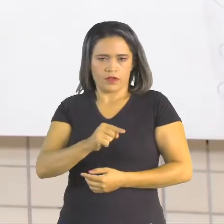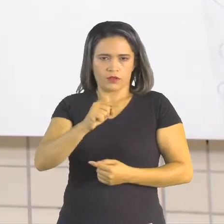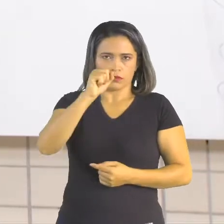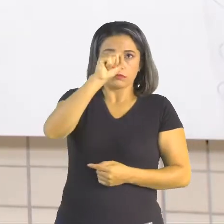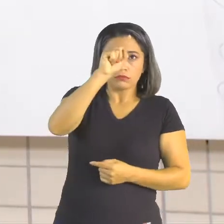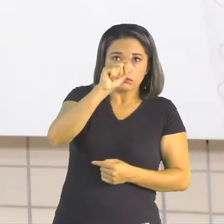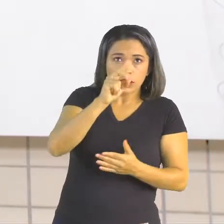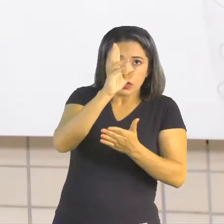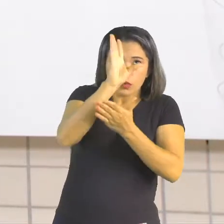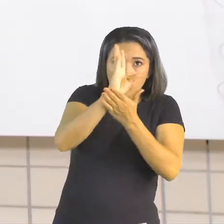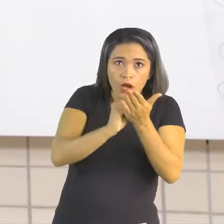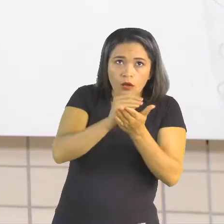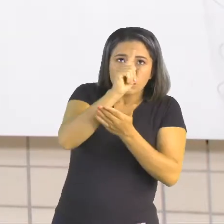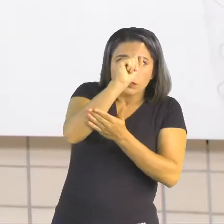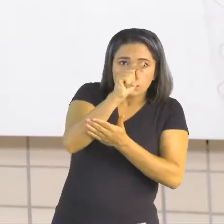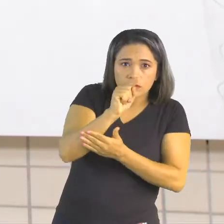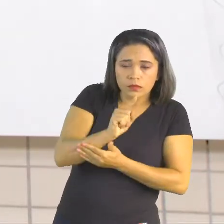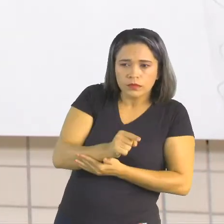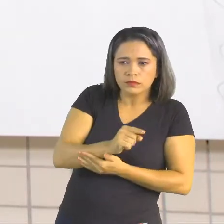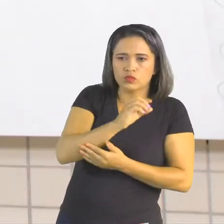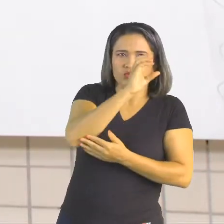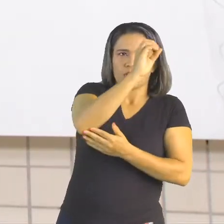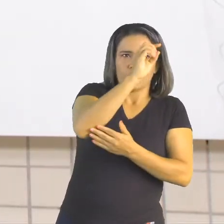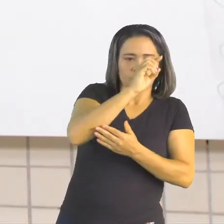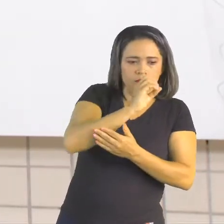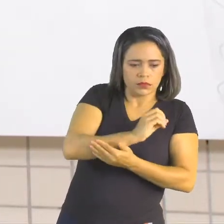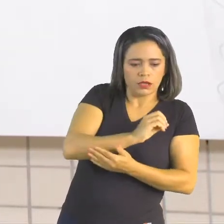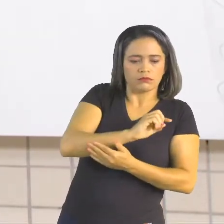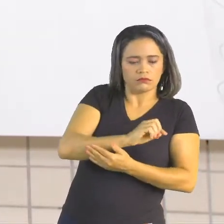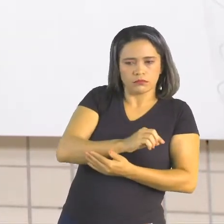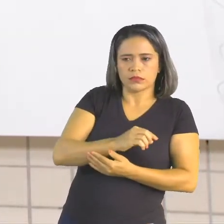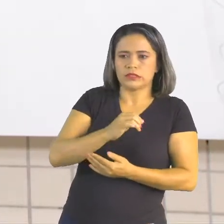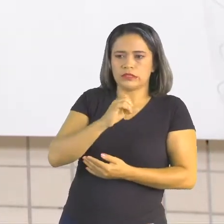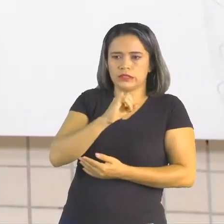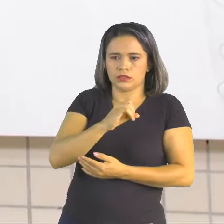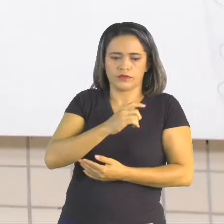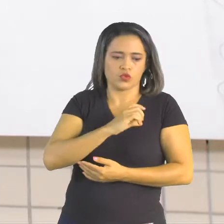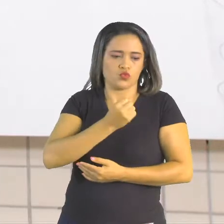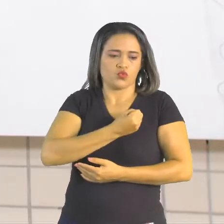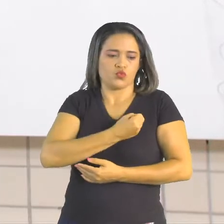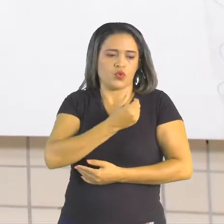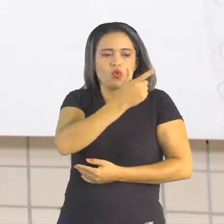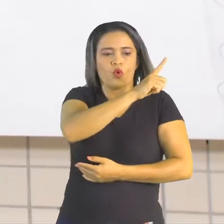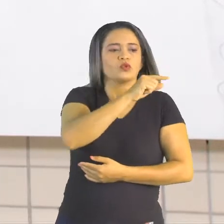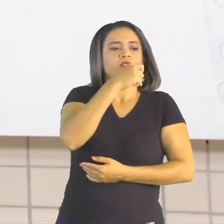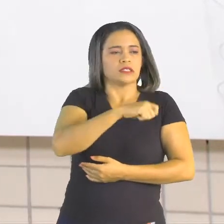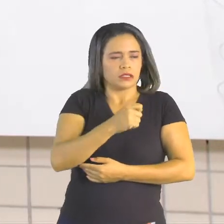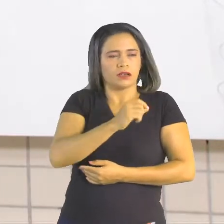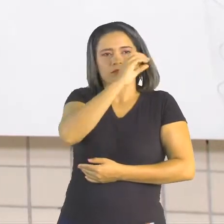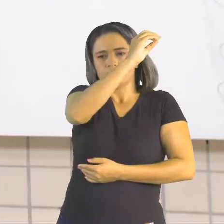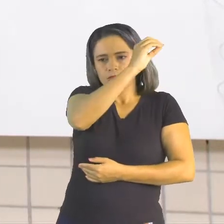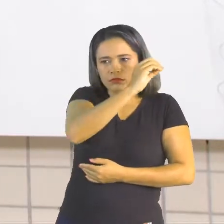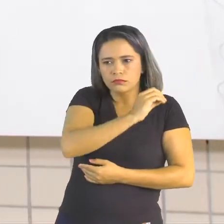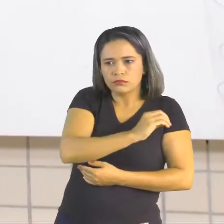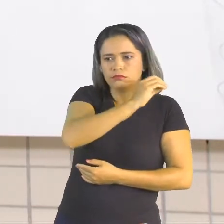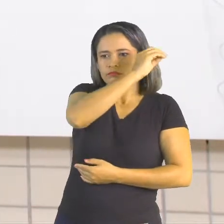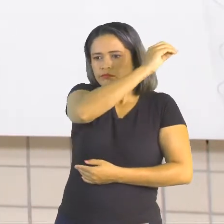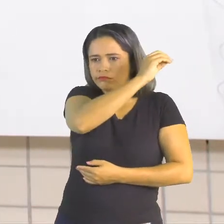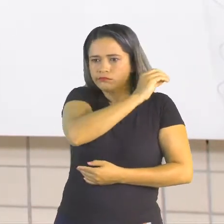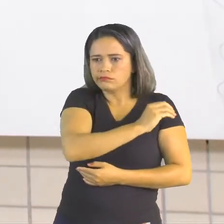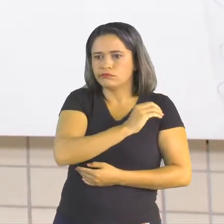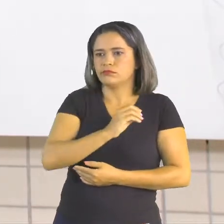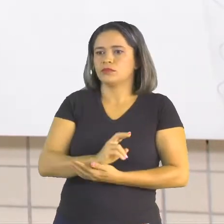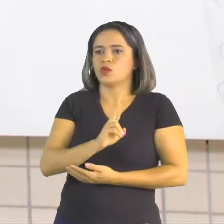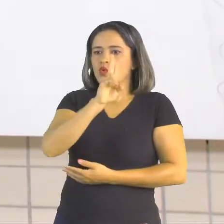assim sucessivamente. Se eu tivesse aqui uma dezena, a dezena tinha que estar embaixo da dezena e eu vou somar décimo com décimo,